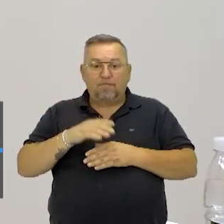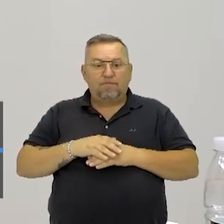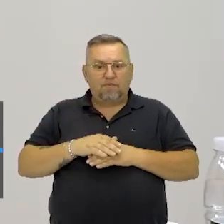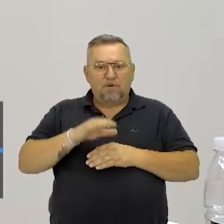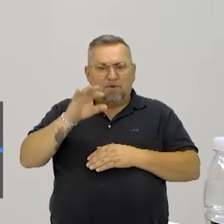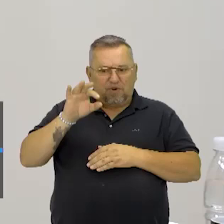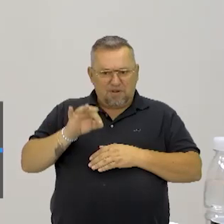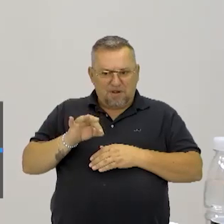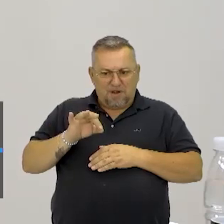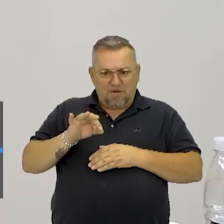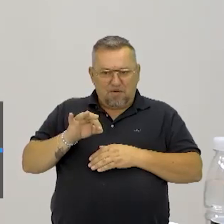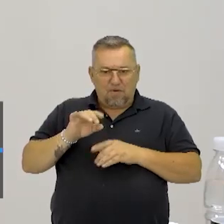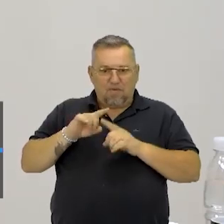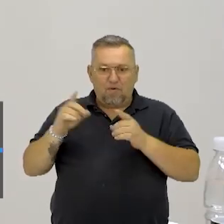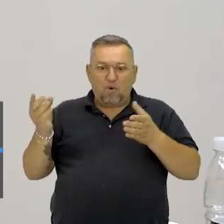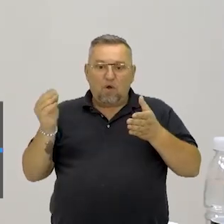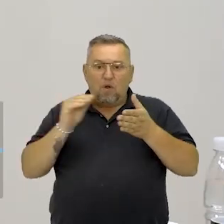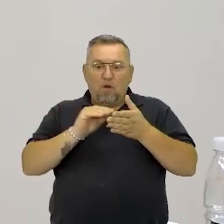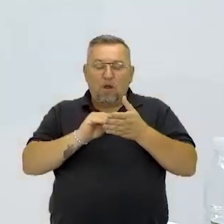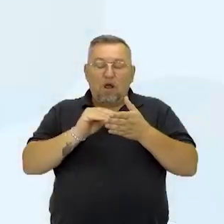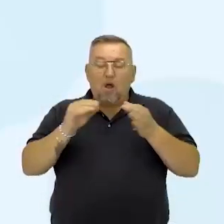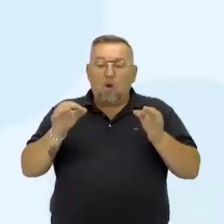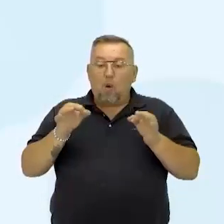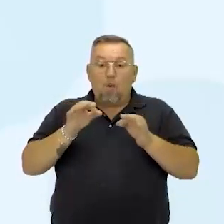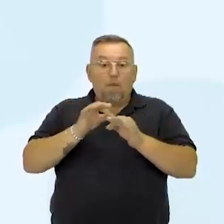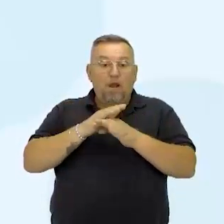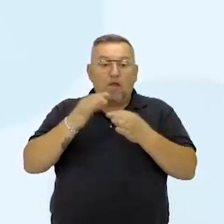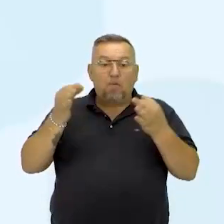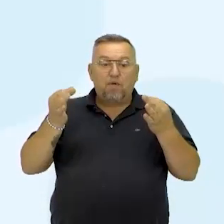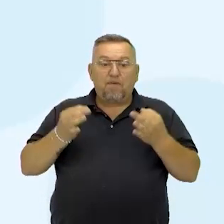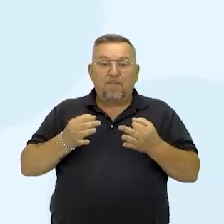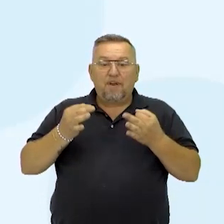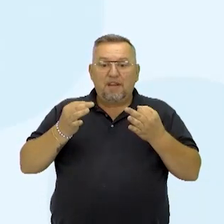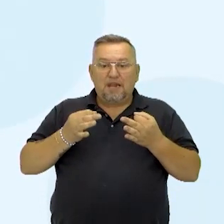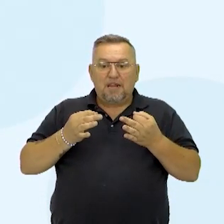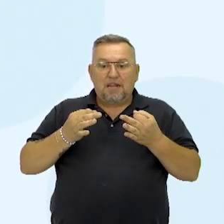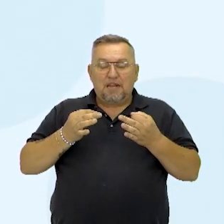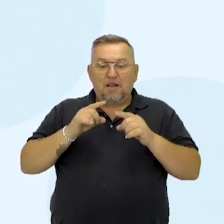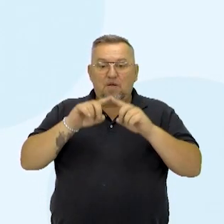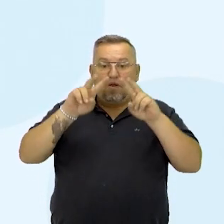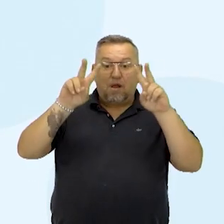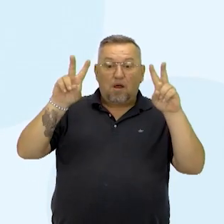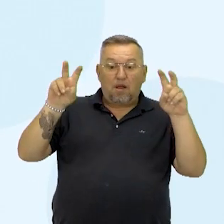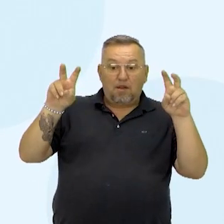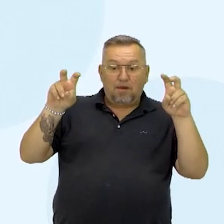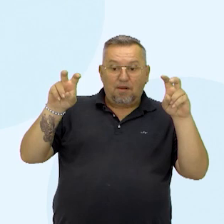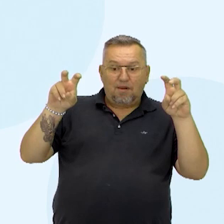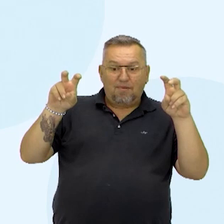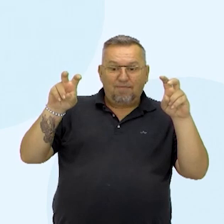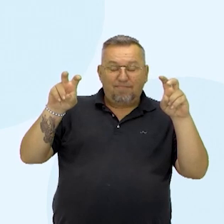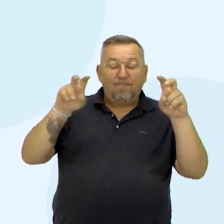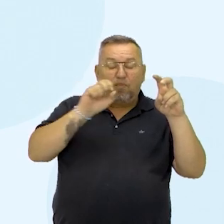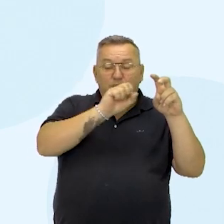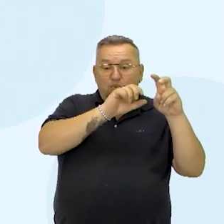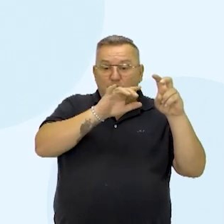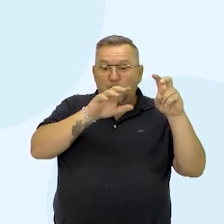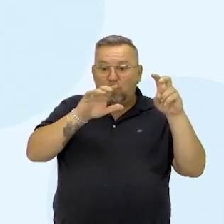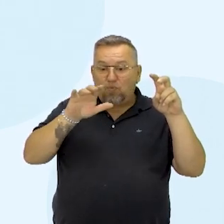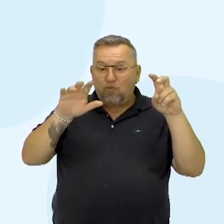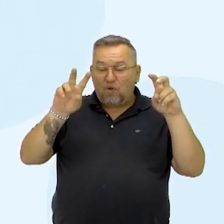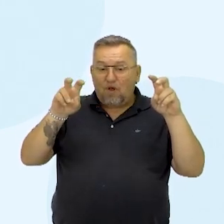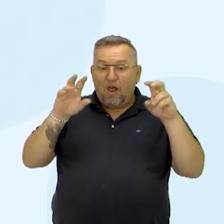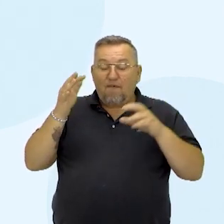o certo, o correto é você colocar na íntegra. E lembra que começa com aspas, fecha com aspas. Então, tem que ser